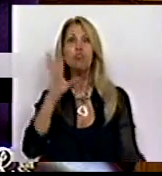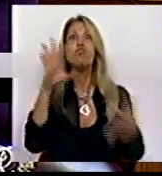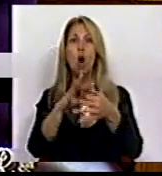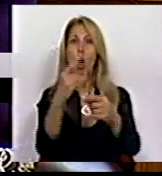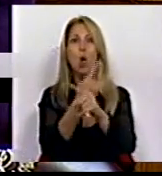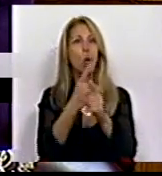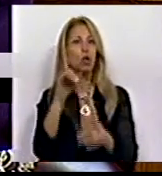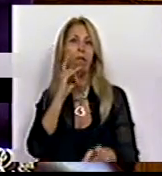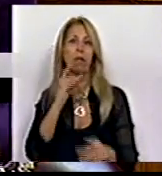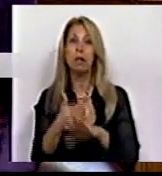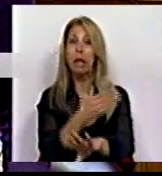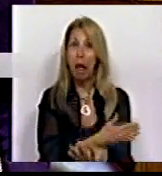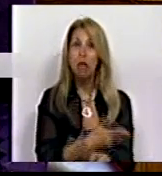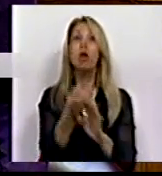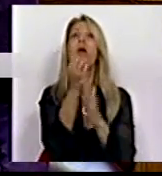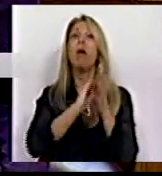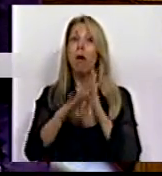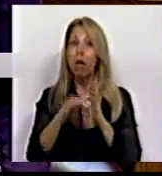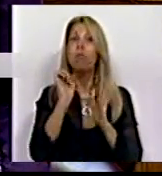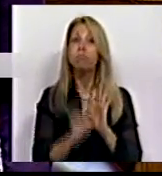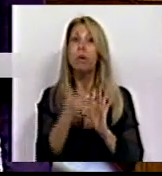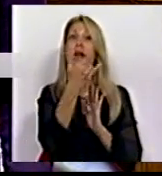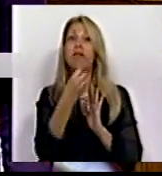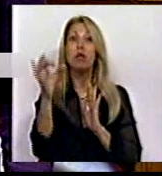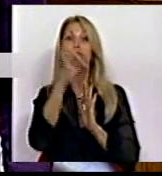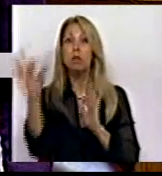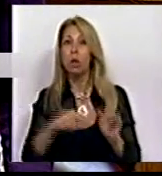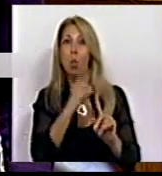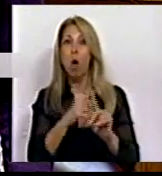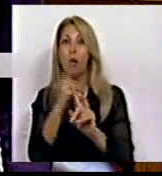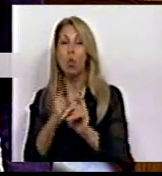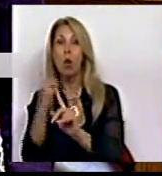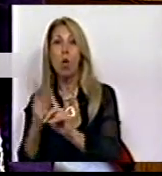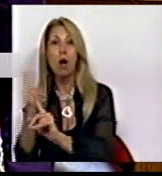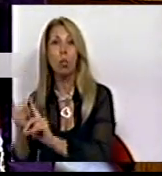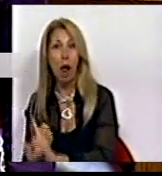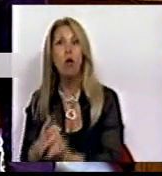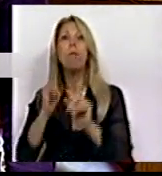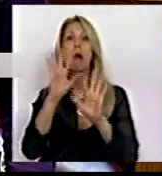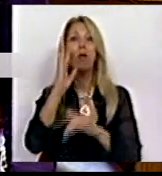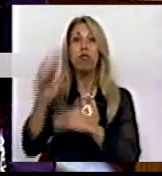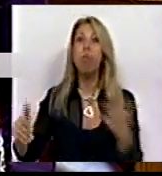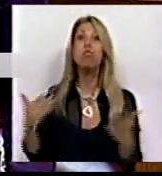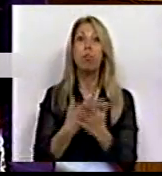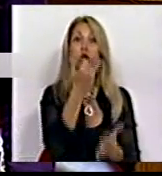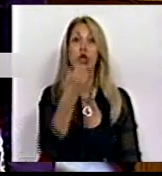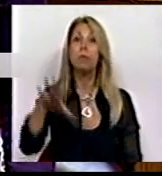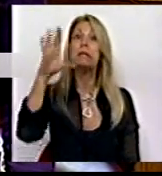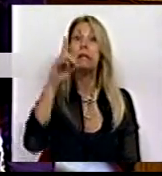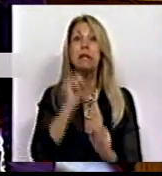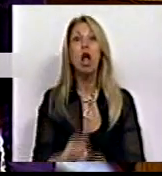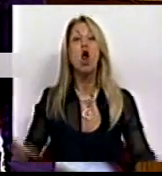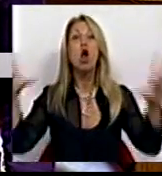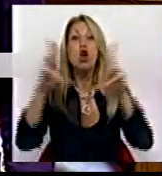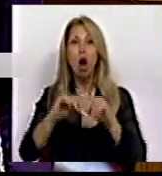defendi. Reposição à razão de 20% ao ano e, portanto, irei propor que em 2016 haja uma nova